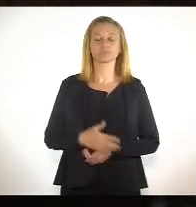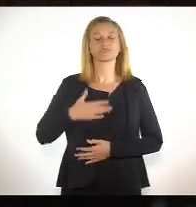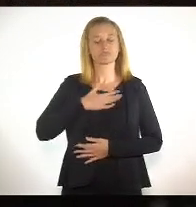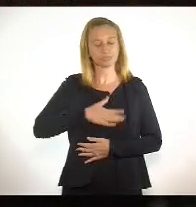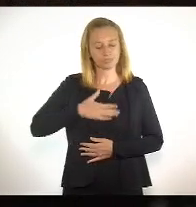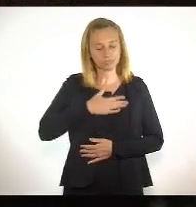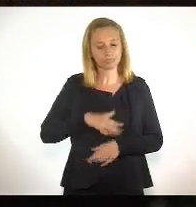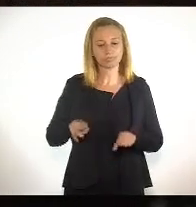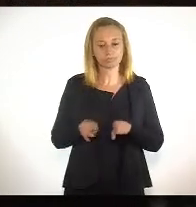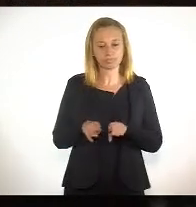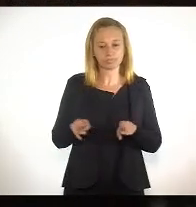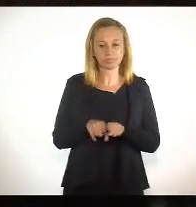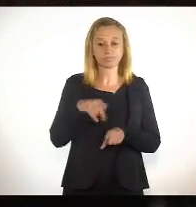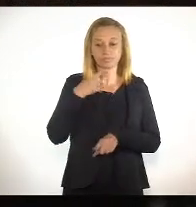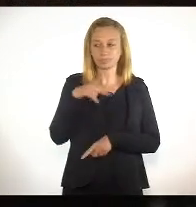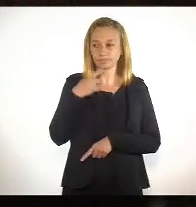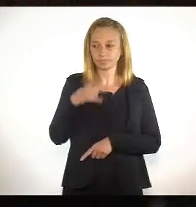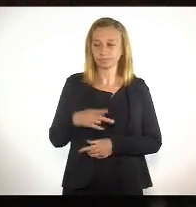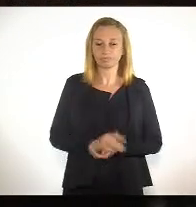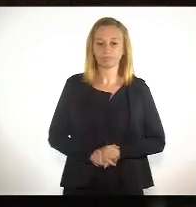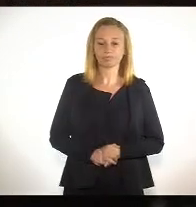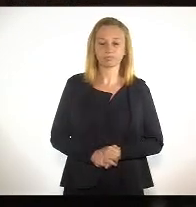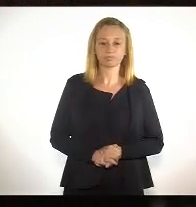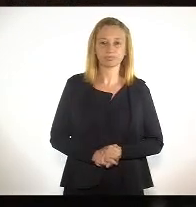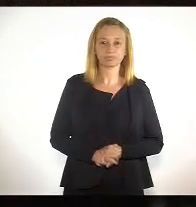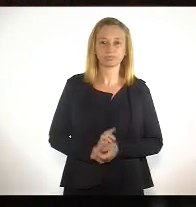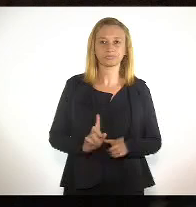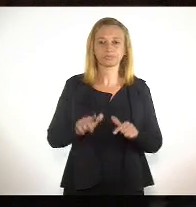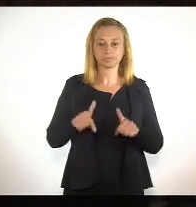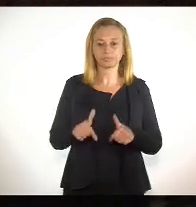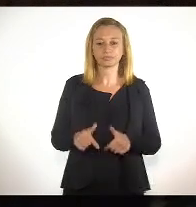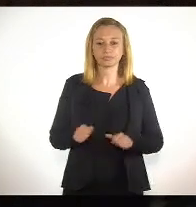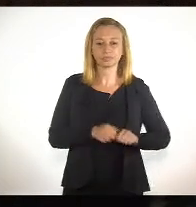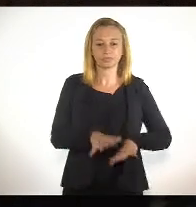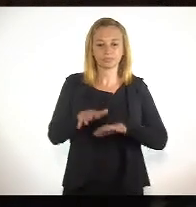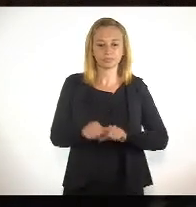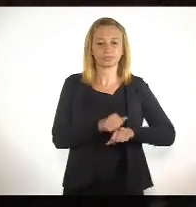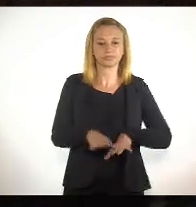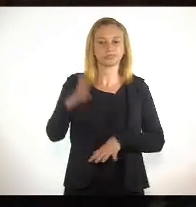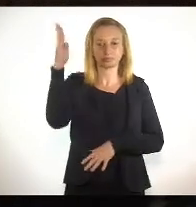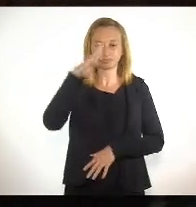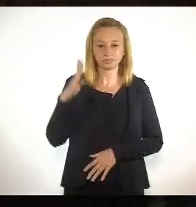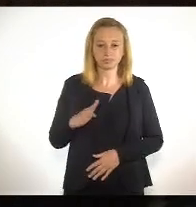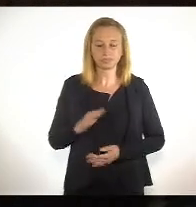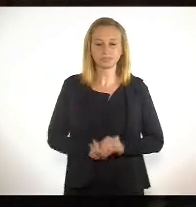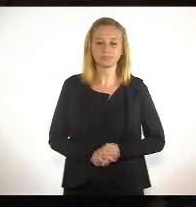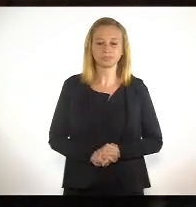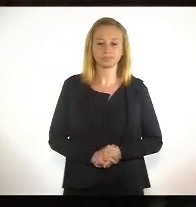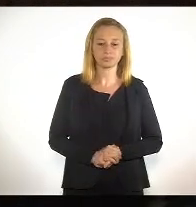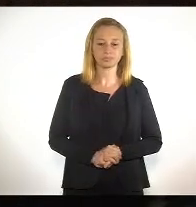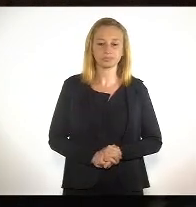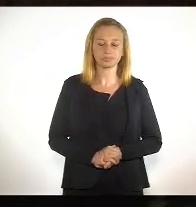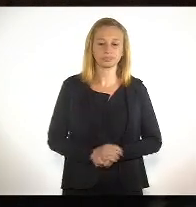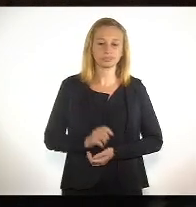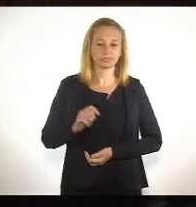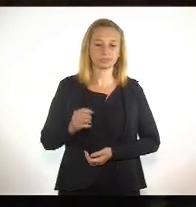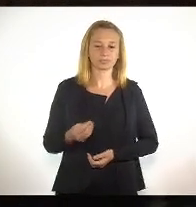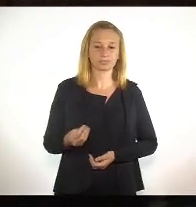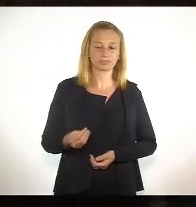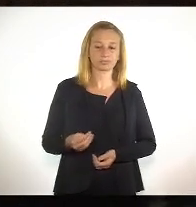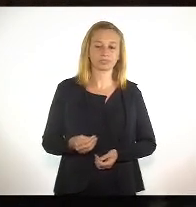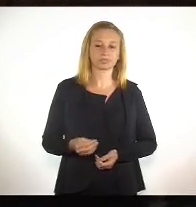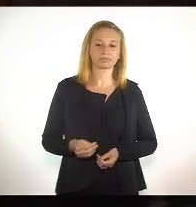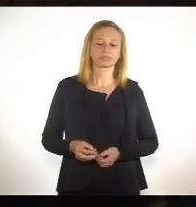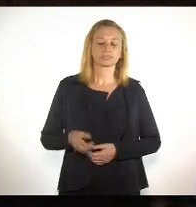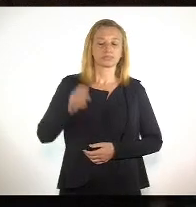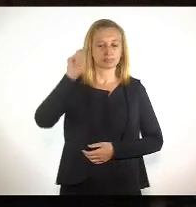gostaria também aqui de ressaltar a atitude do Exército Brasileiro em relação aos negros. De